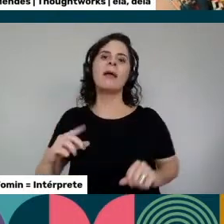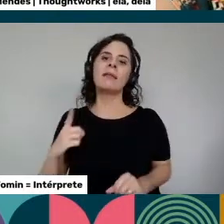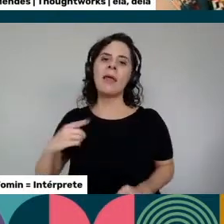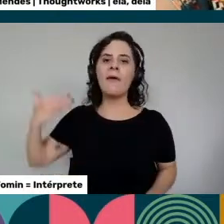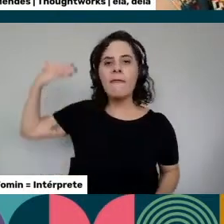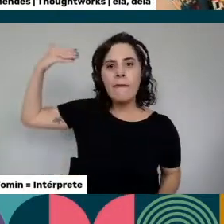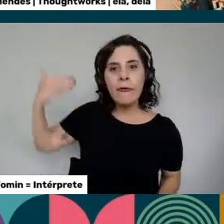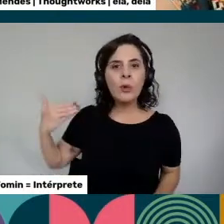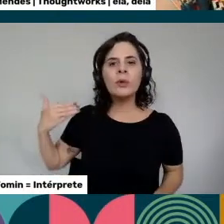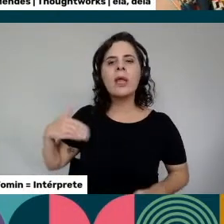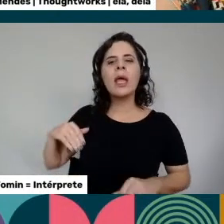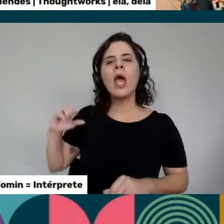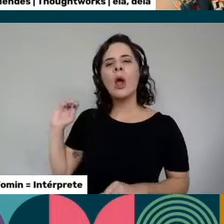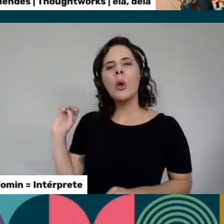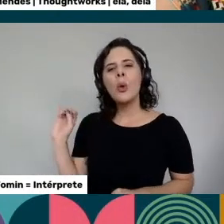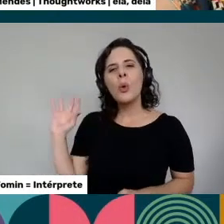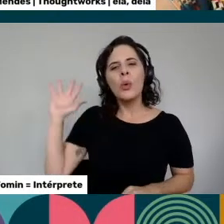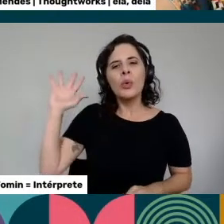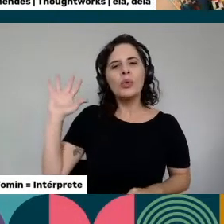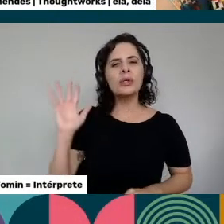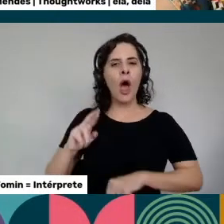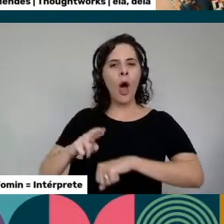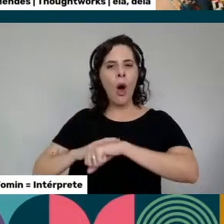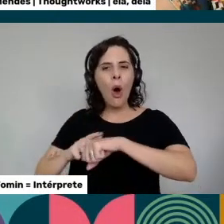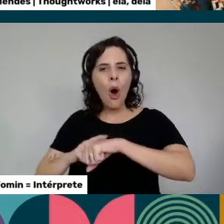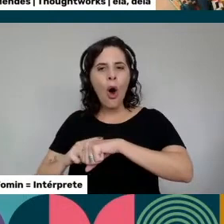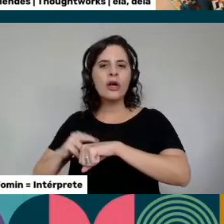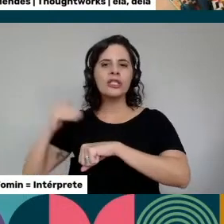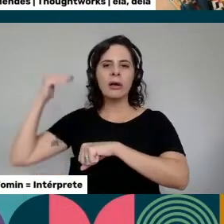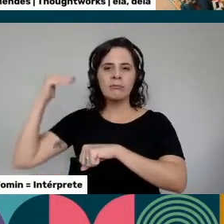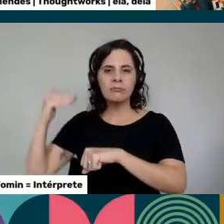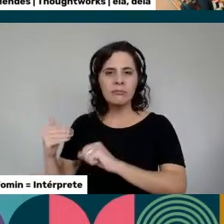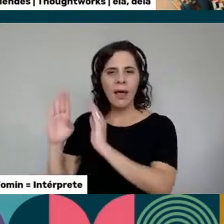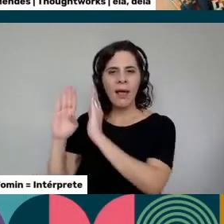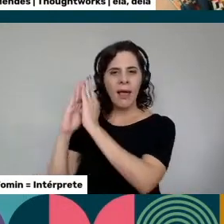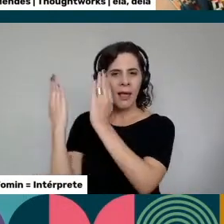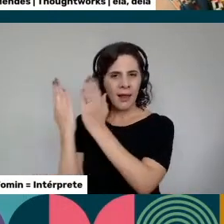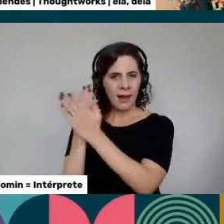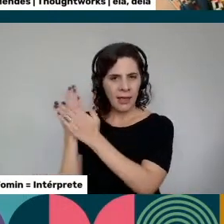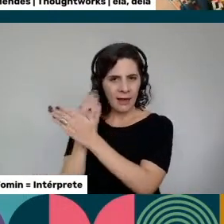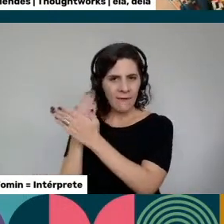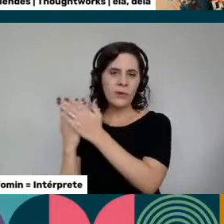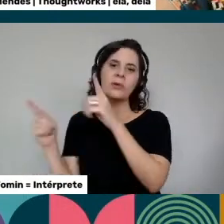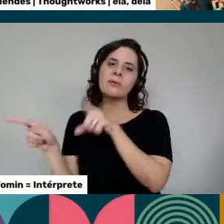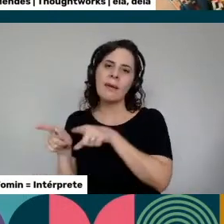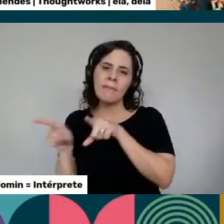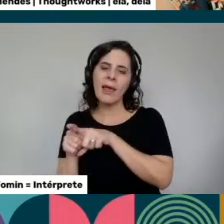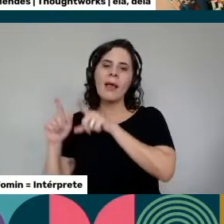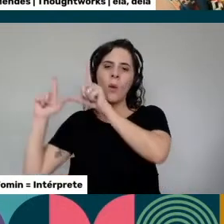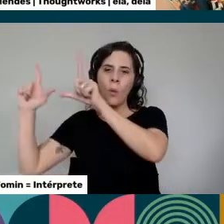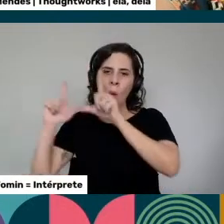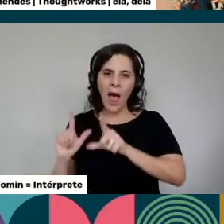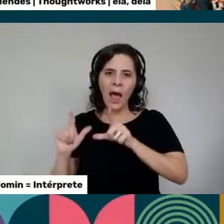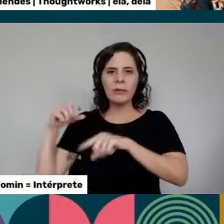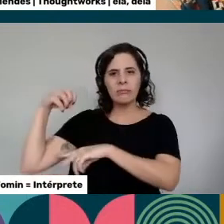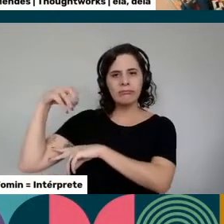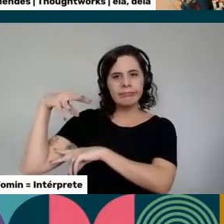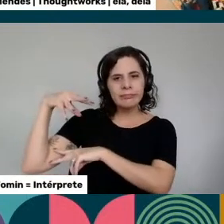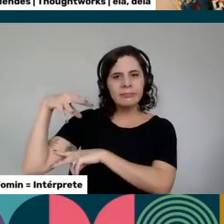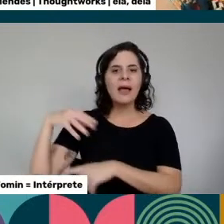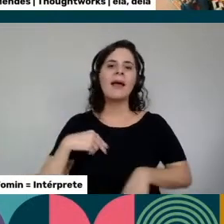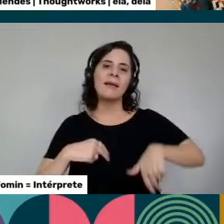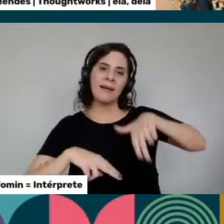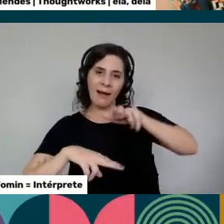uma estante de livros, um abajur que está aceso, 2 quadros, uma poltrona. Estou sentada em uma cadeira na cor